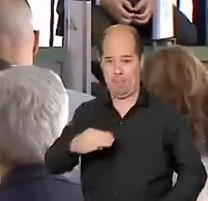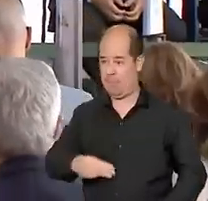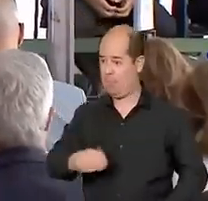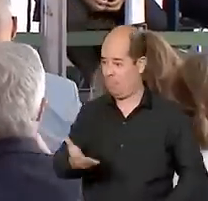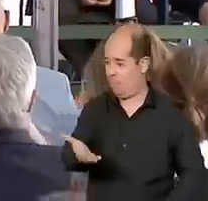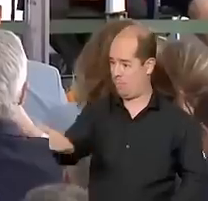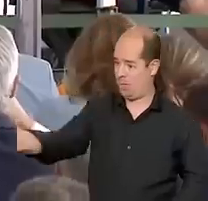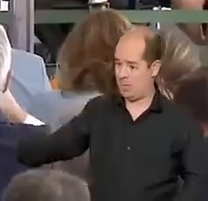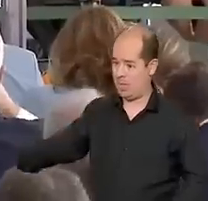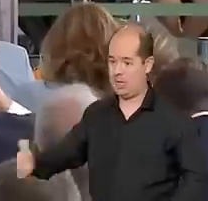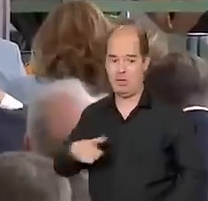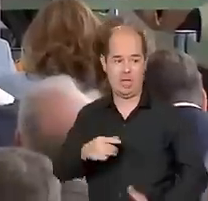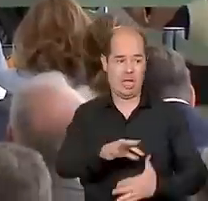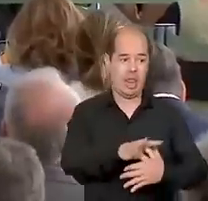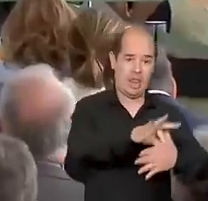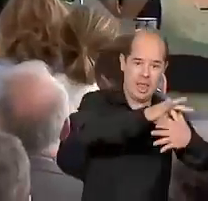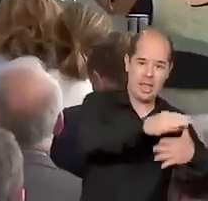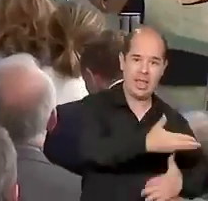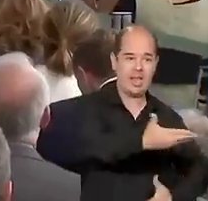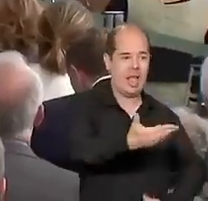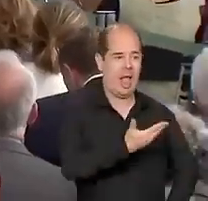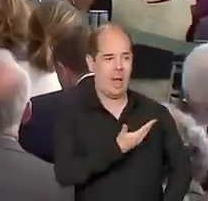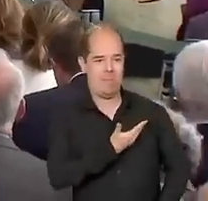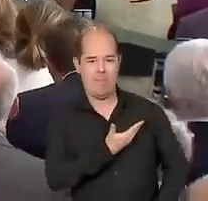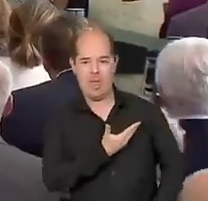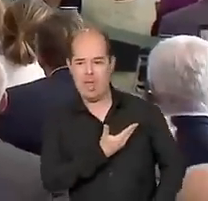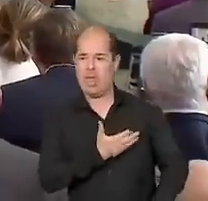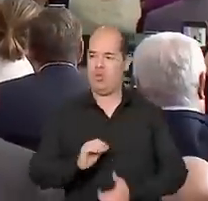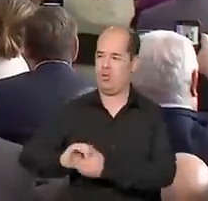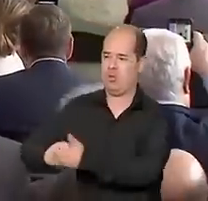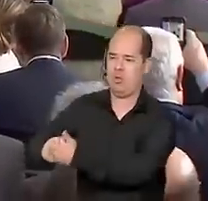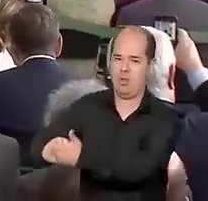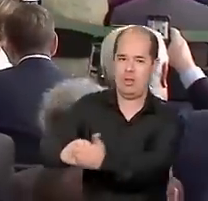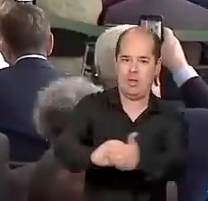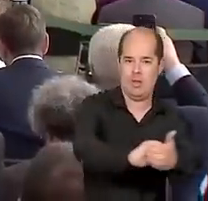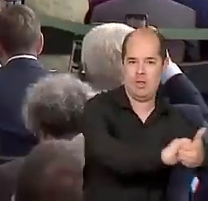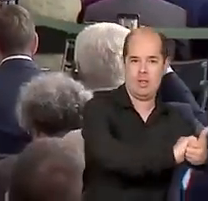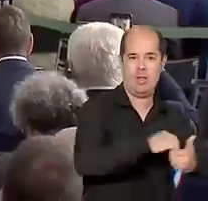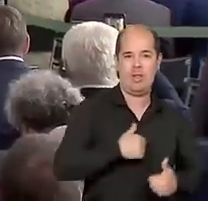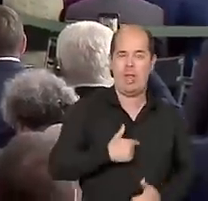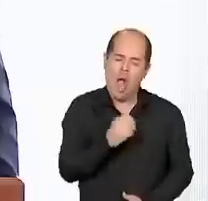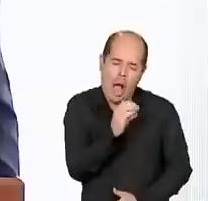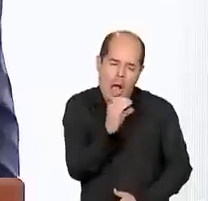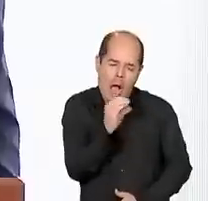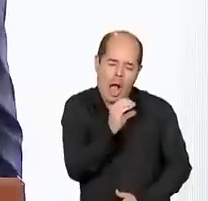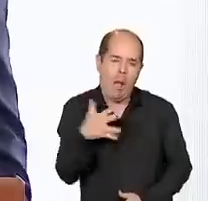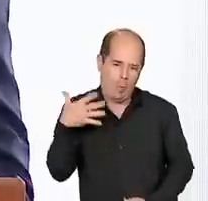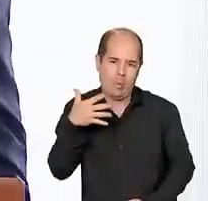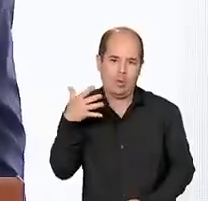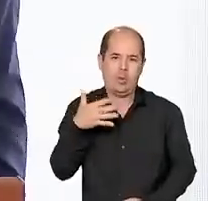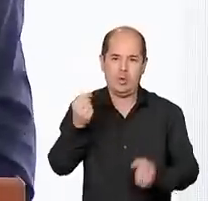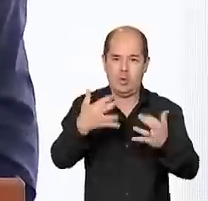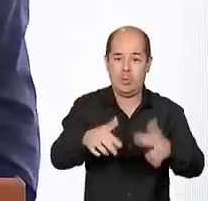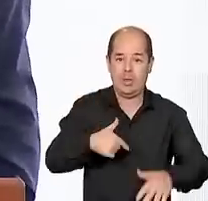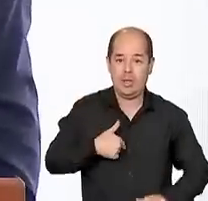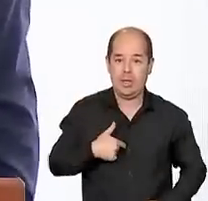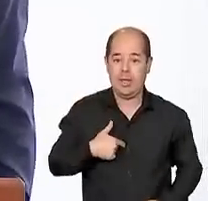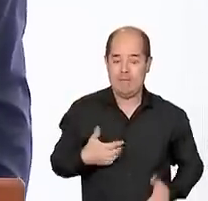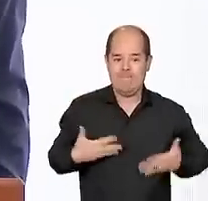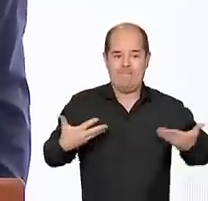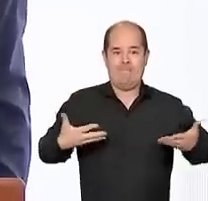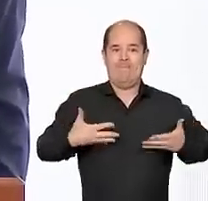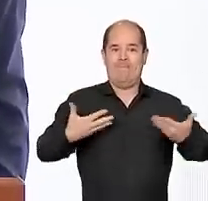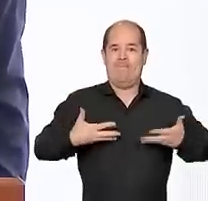parlamentares, lideranças, amigas e amigos. Uma palavra breve, mas é da alegria de estar aqui hoje